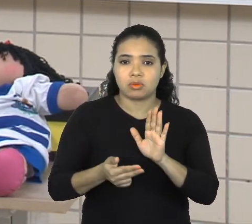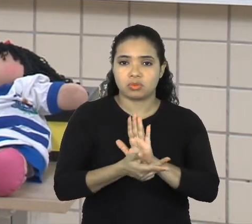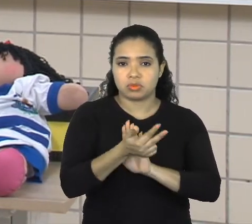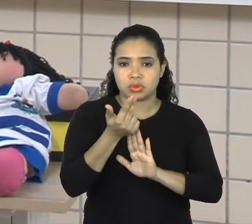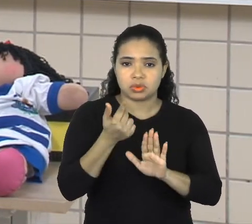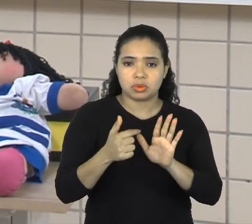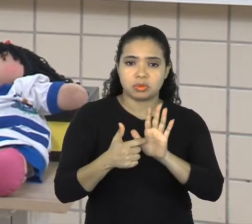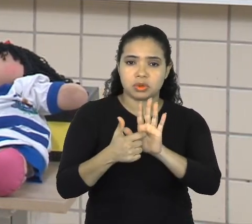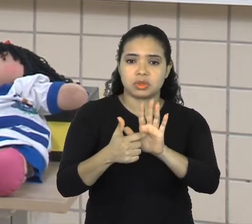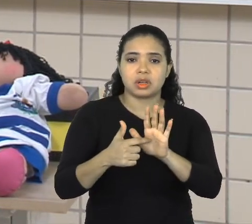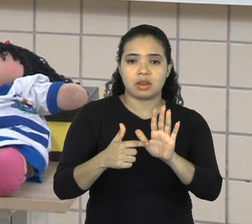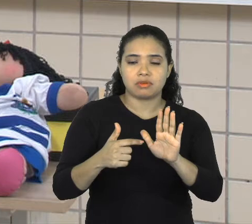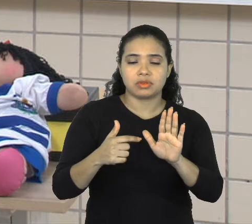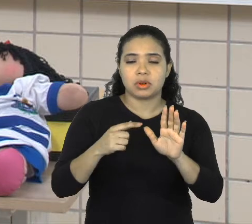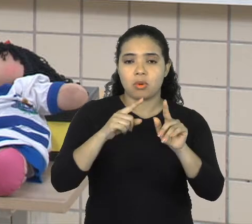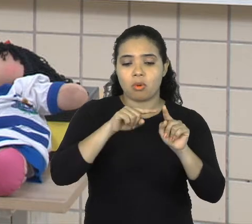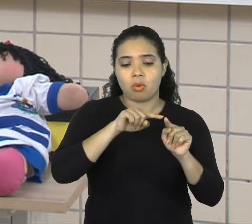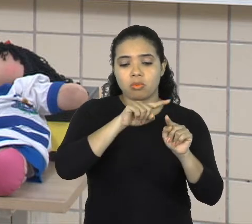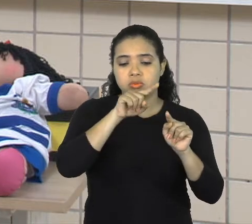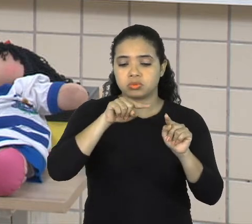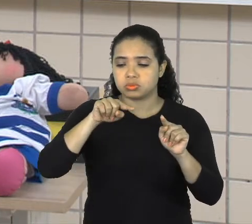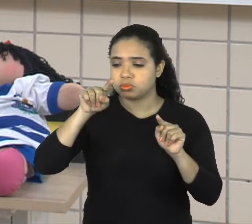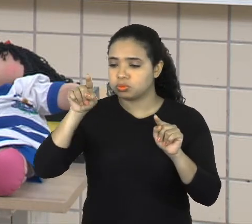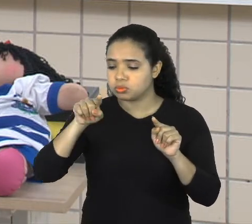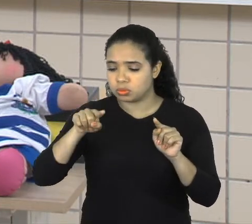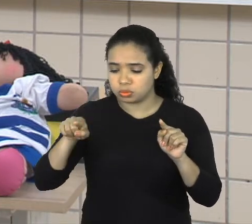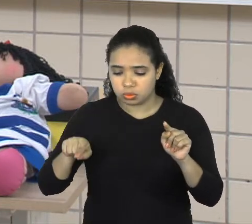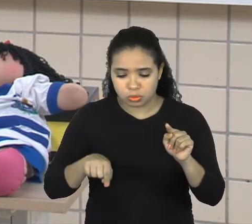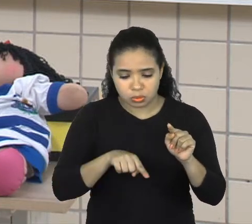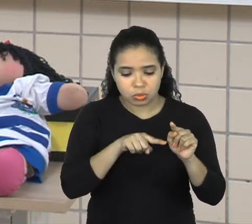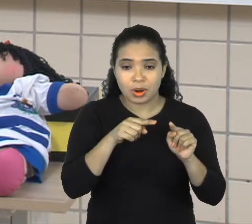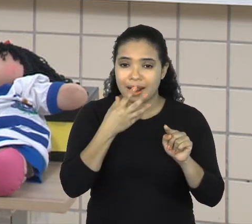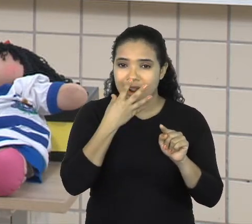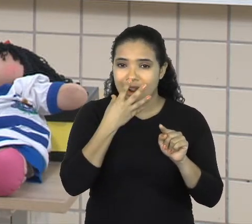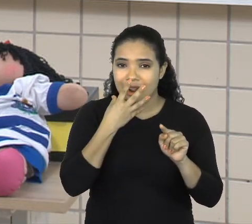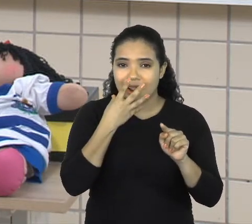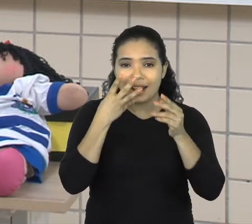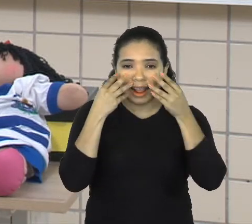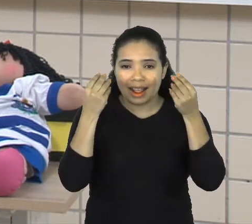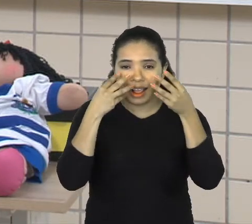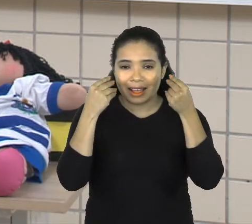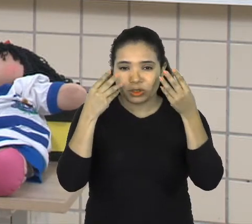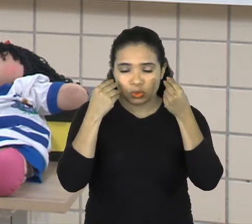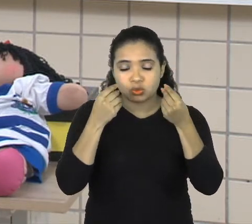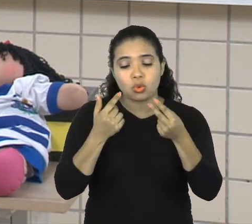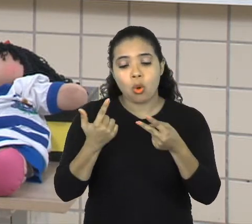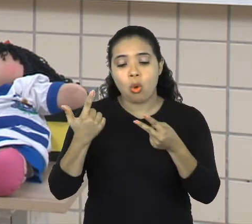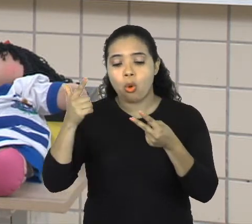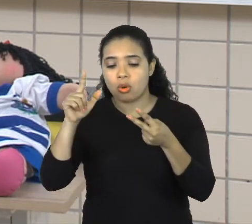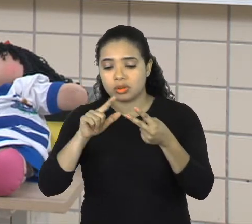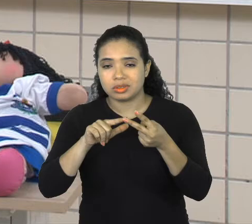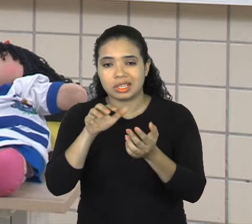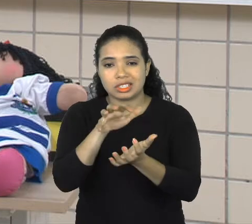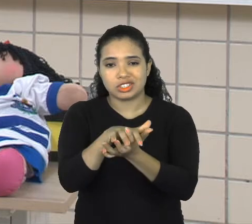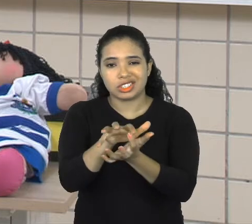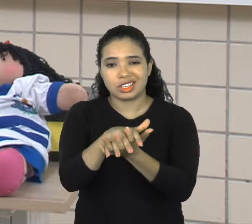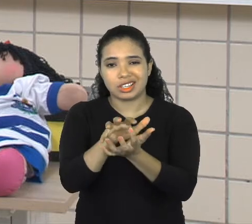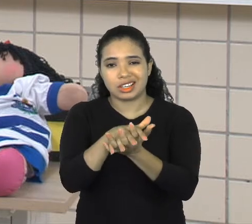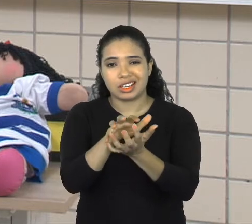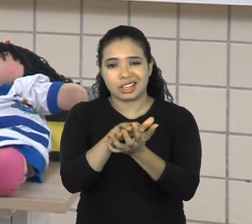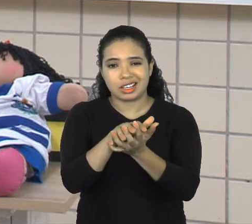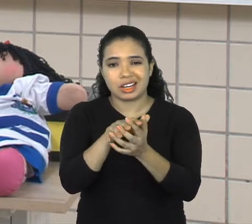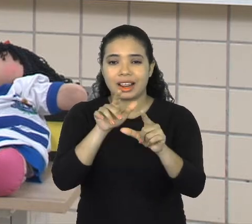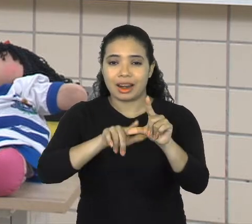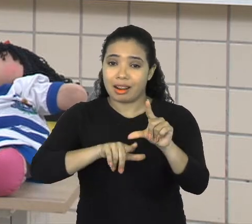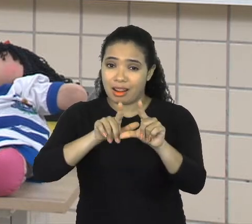gato, falava de gato. O outro trabalhava o jacaré letrado, ele foi feito de letras. Então é isso que